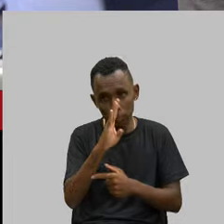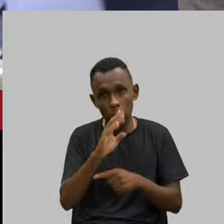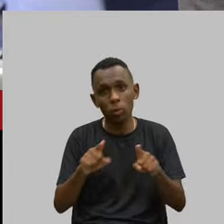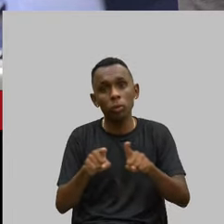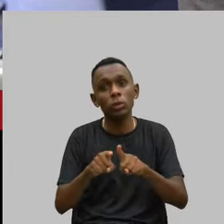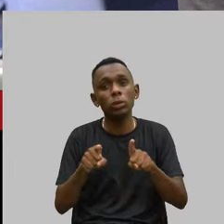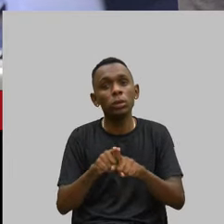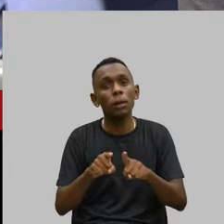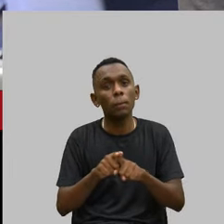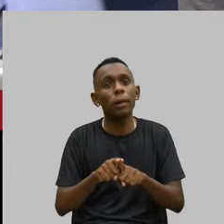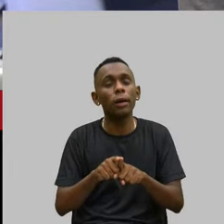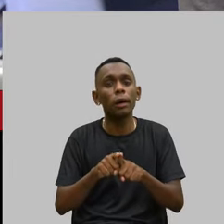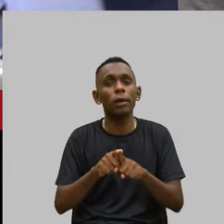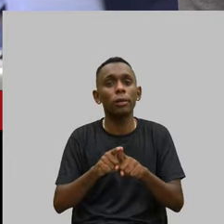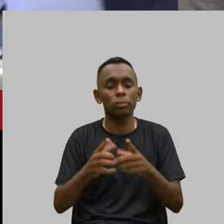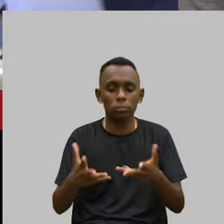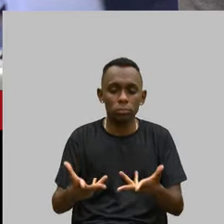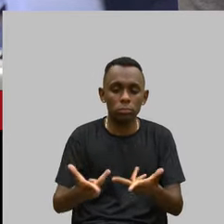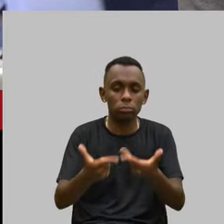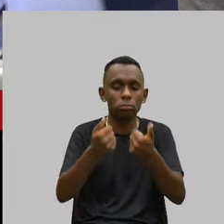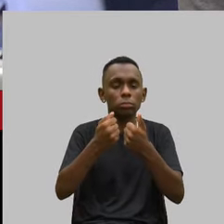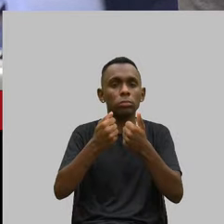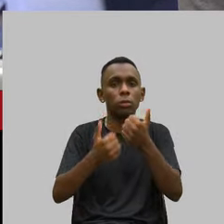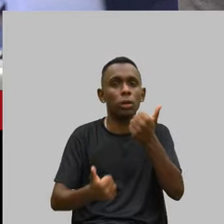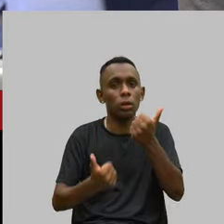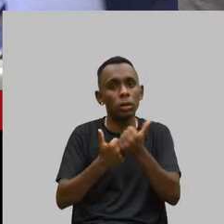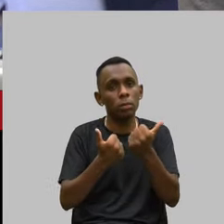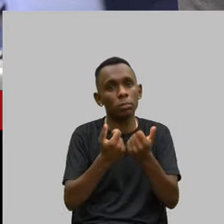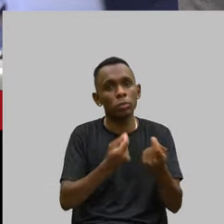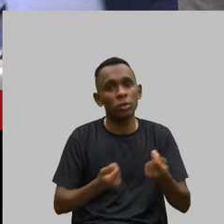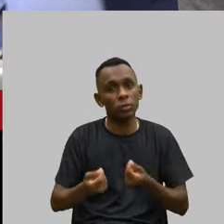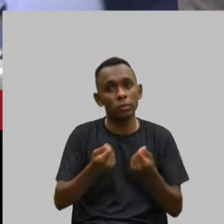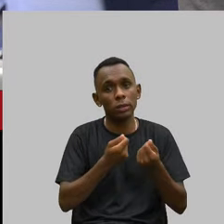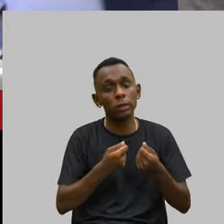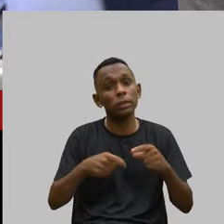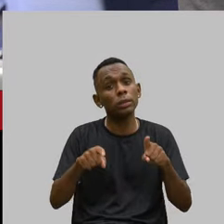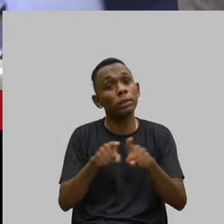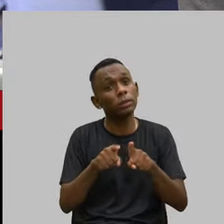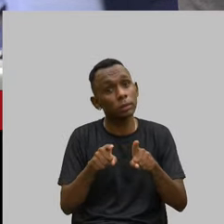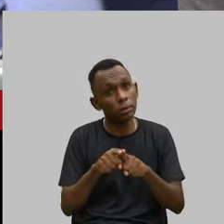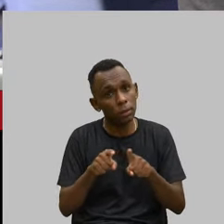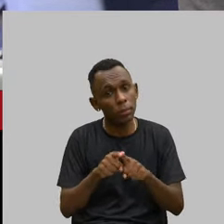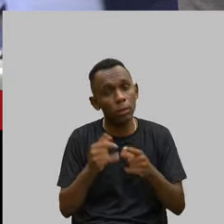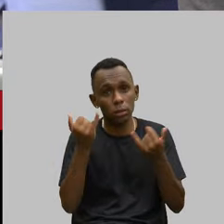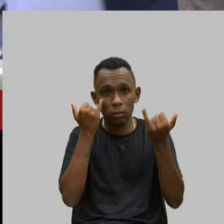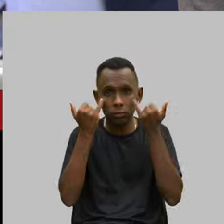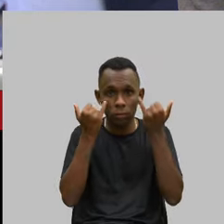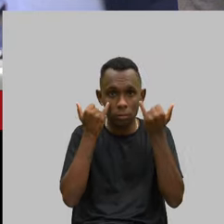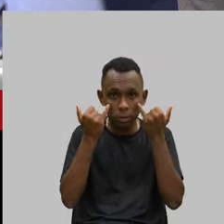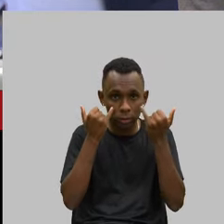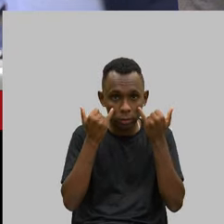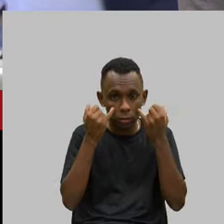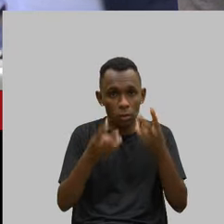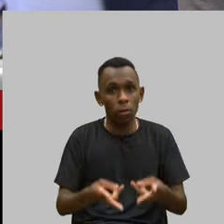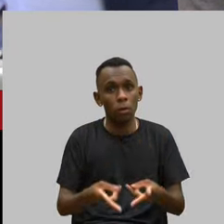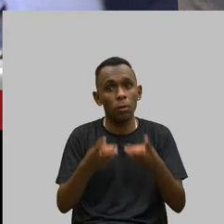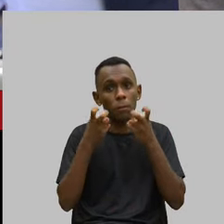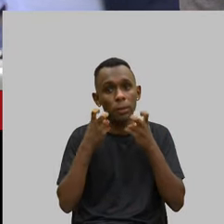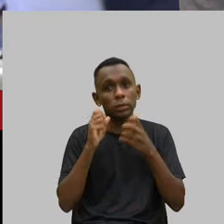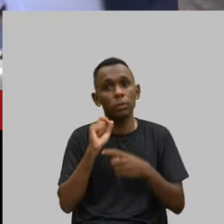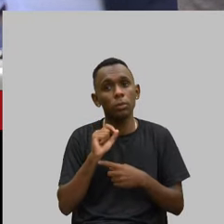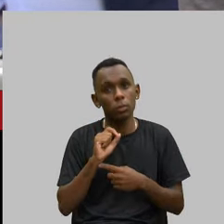algum aperfeiçoamento pro regime de recuperação fiscal mas também notícia de Jornal né O senhor tá observando Claro